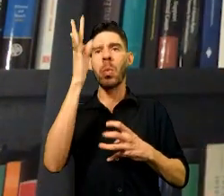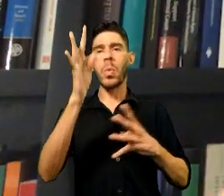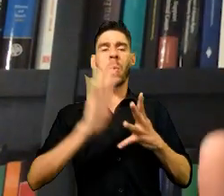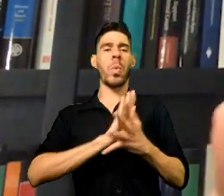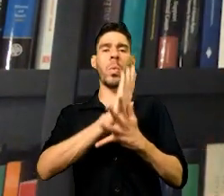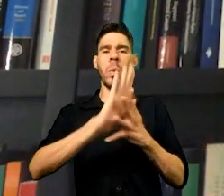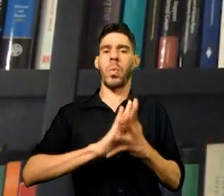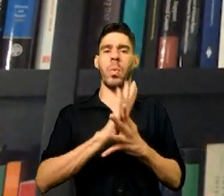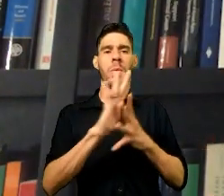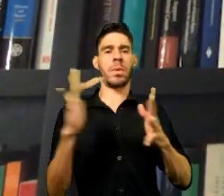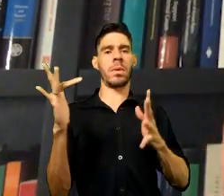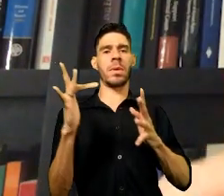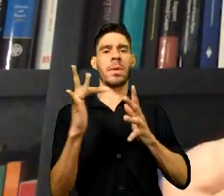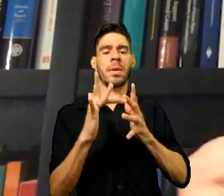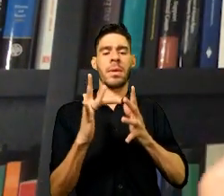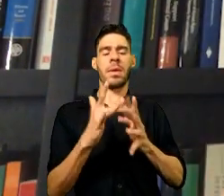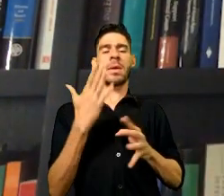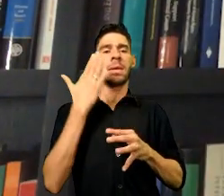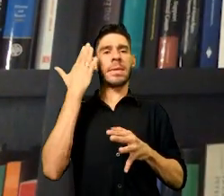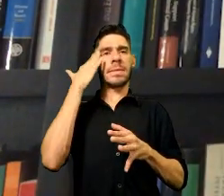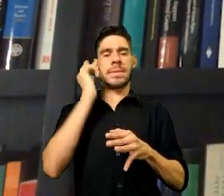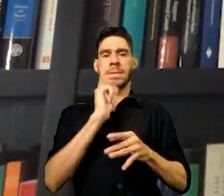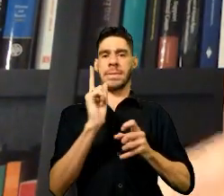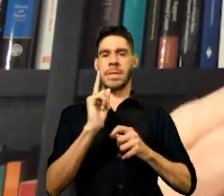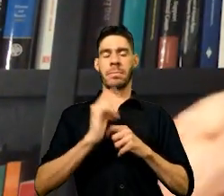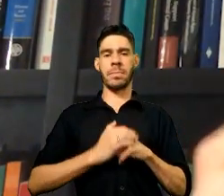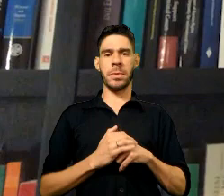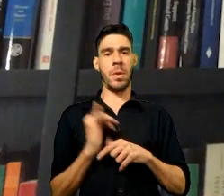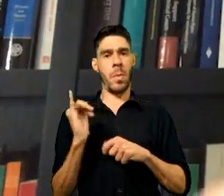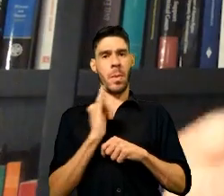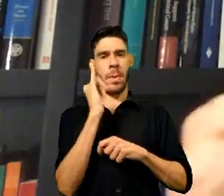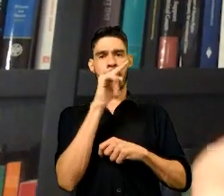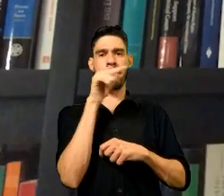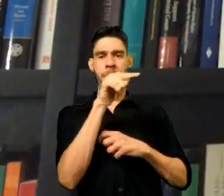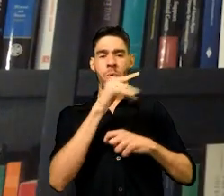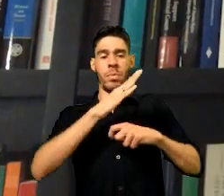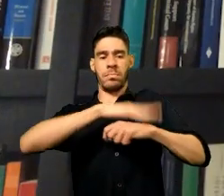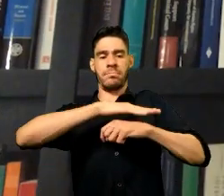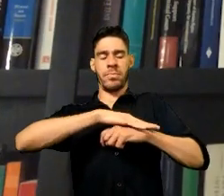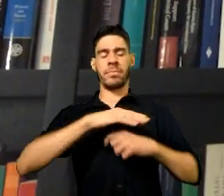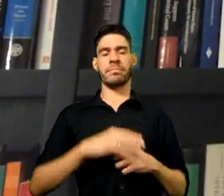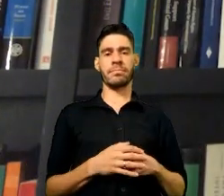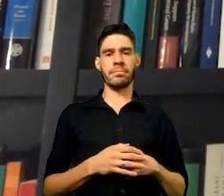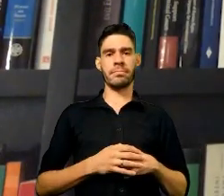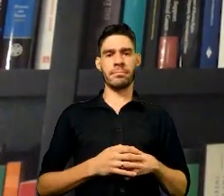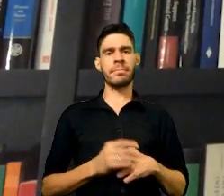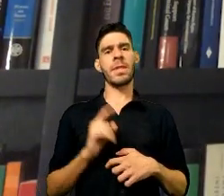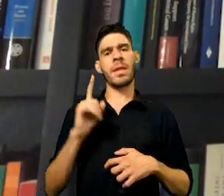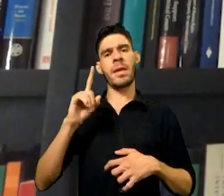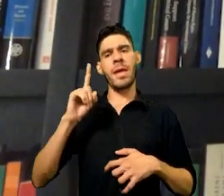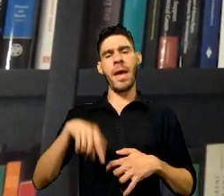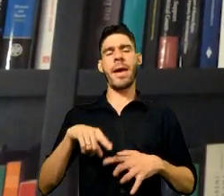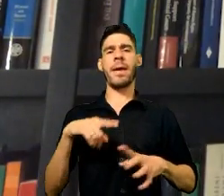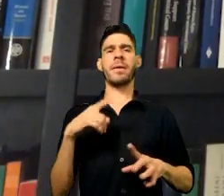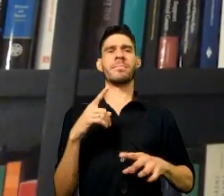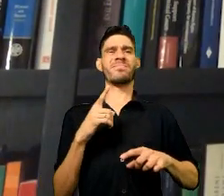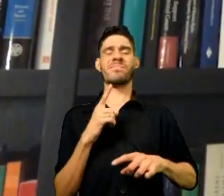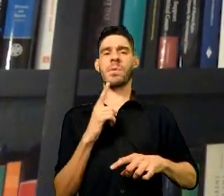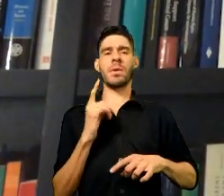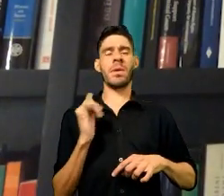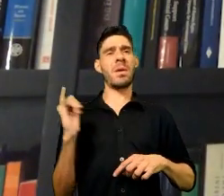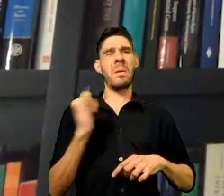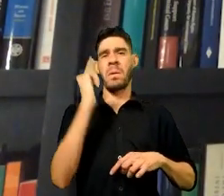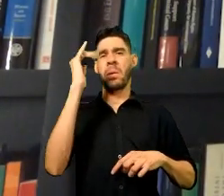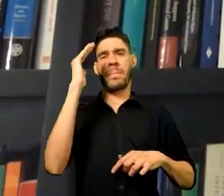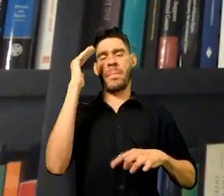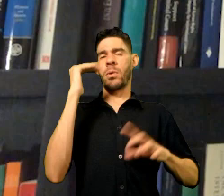as demais testemunhas elas tomem conhecimento desse importante momento. Este eu acho que é